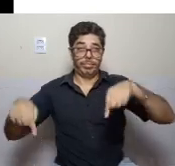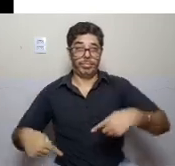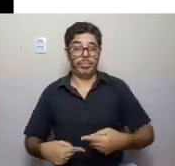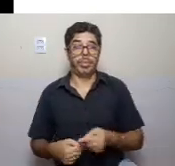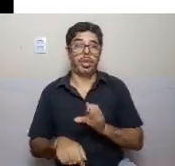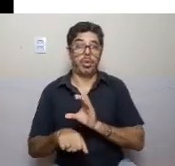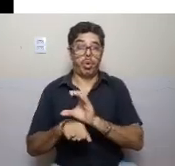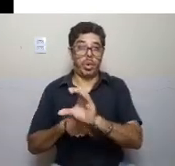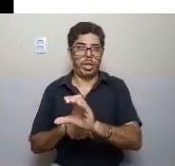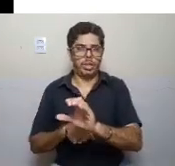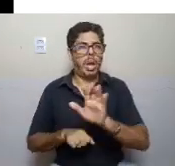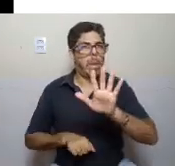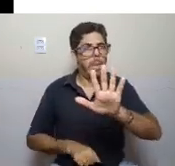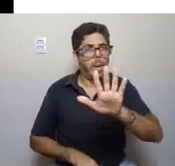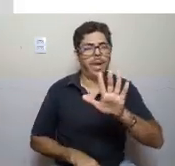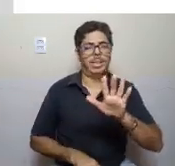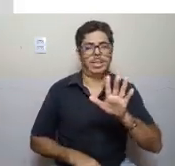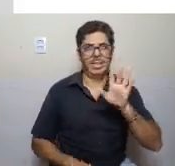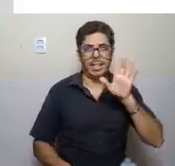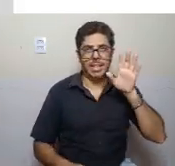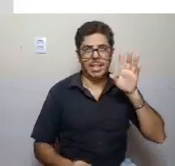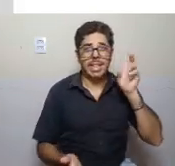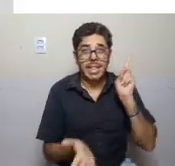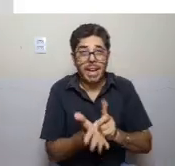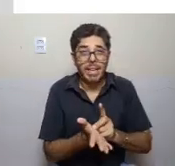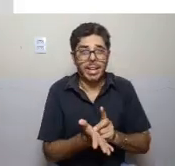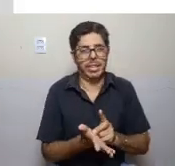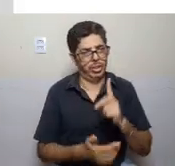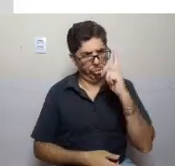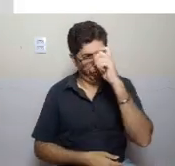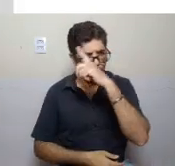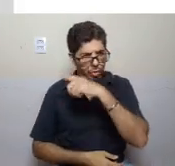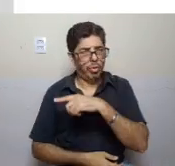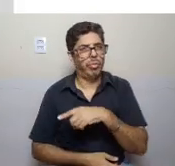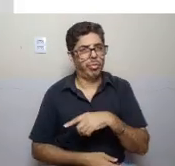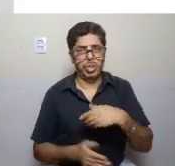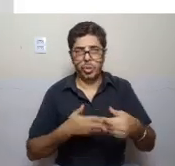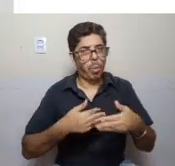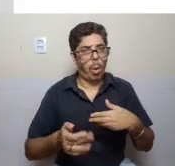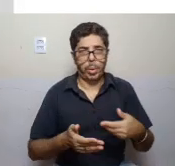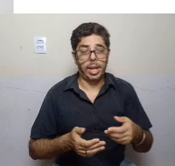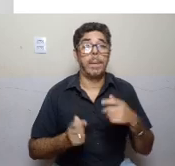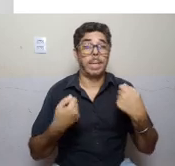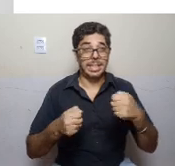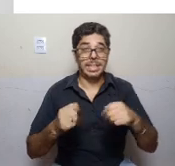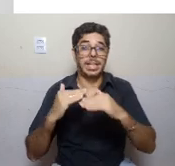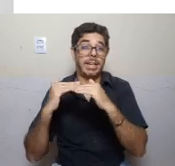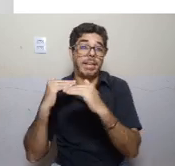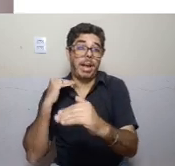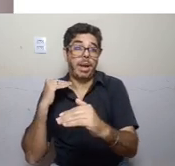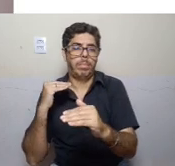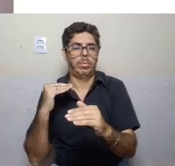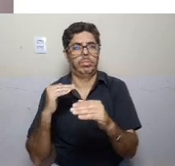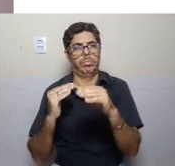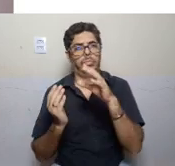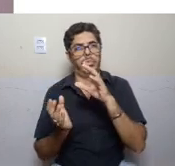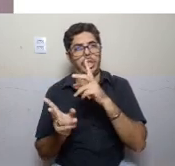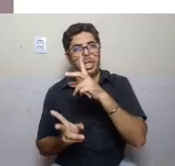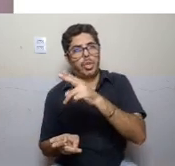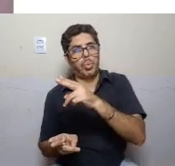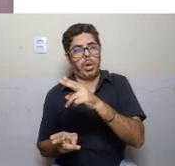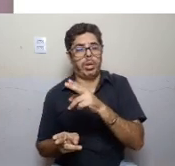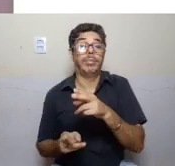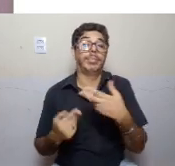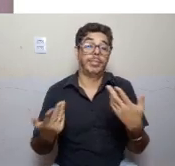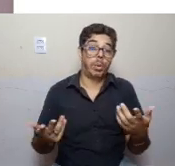campos envolvidos são complicados demais, a não ser para casos específicos suficientemente simétricos. Isso foi exatamente o que nós enfrentamos